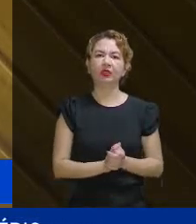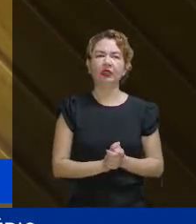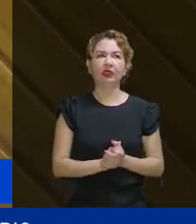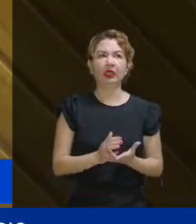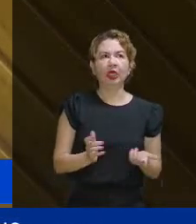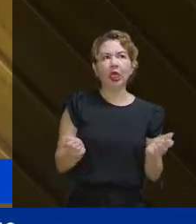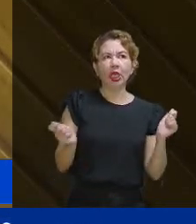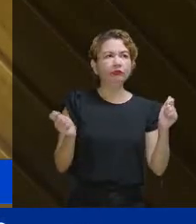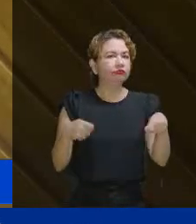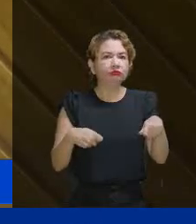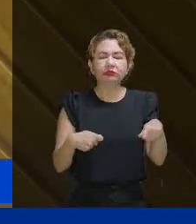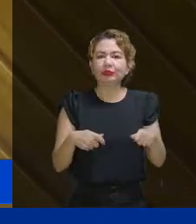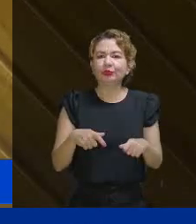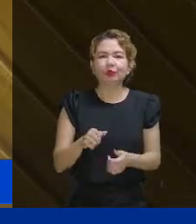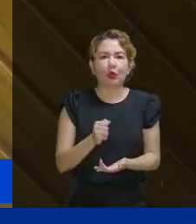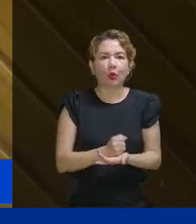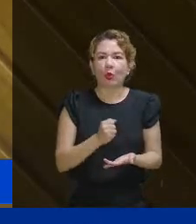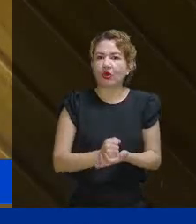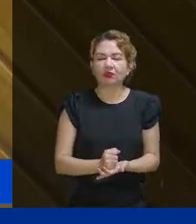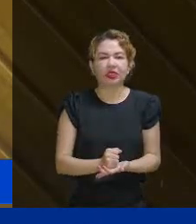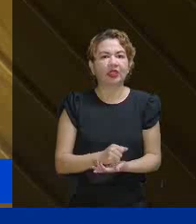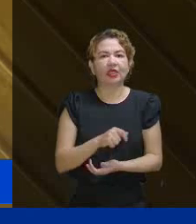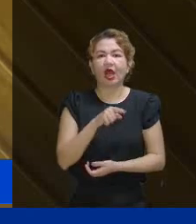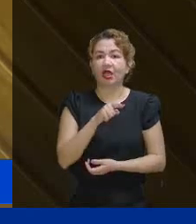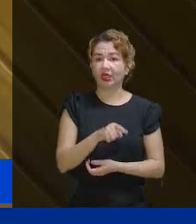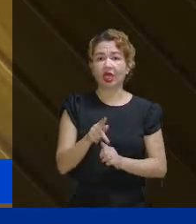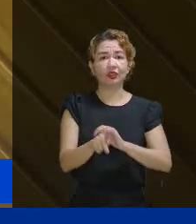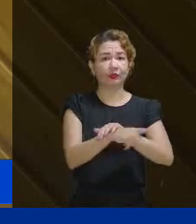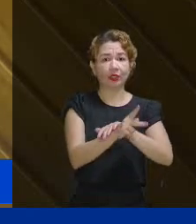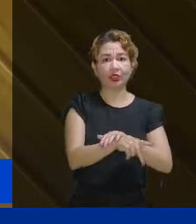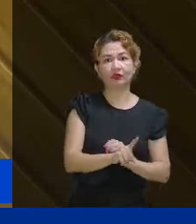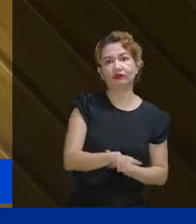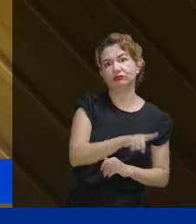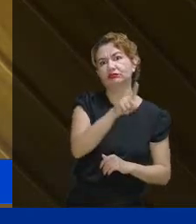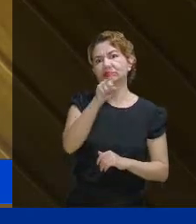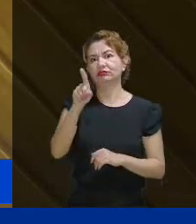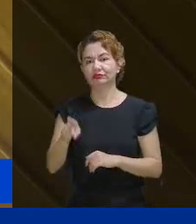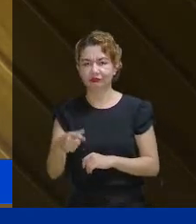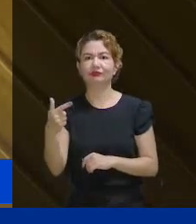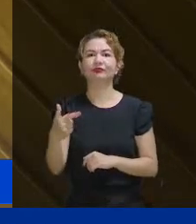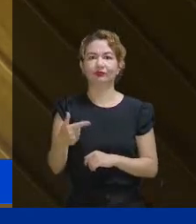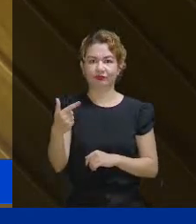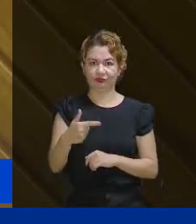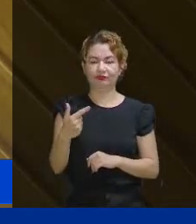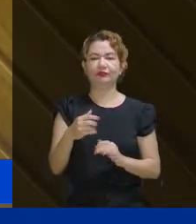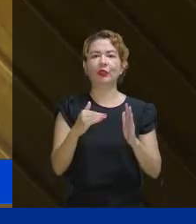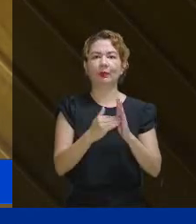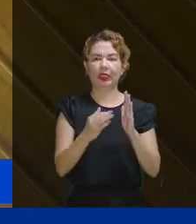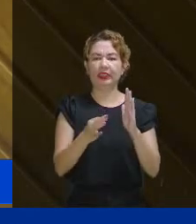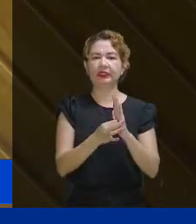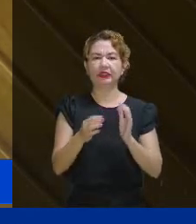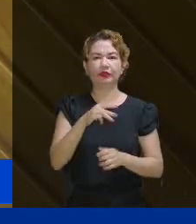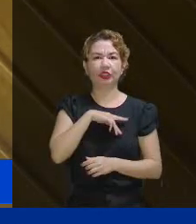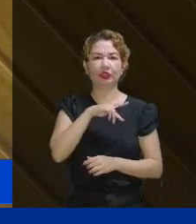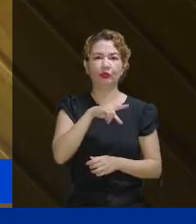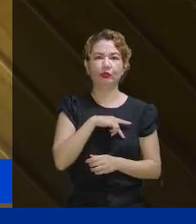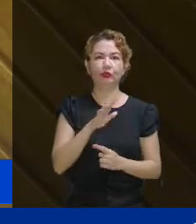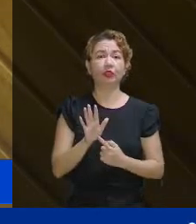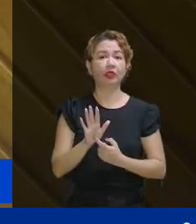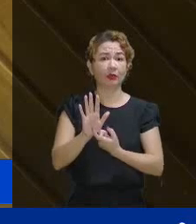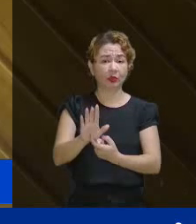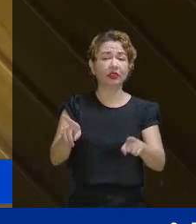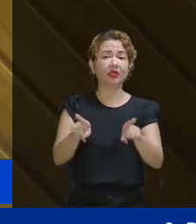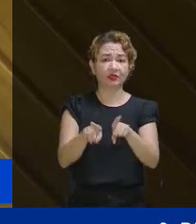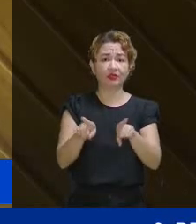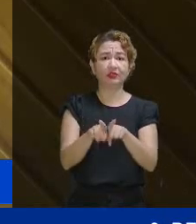que ela conseguiu contratar naquele município, e no segundo momento, com a manifestação do próprio parecer do Ministério Público, onde ele aponta